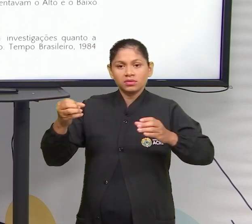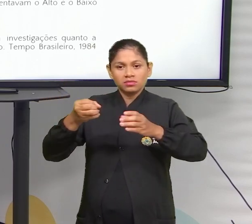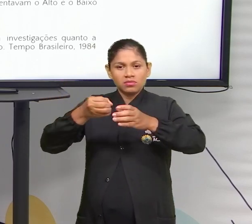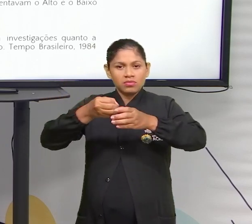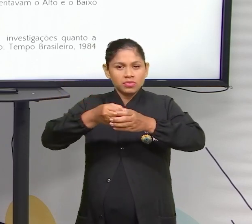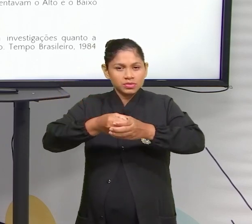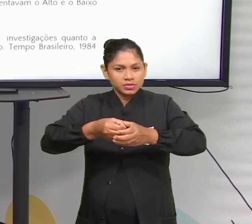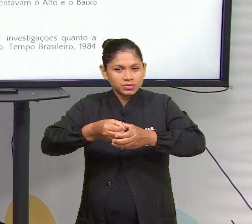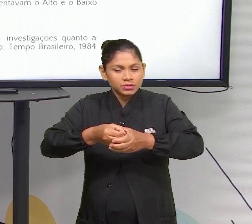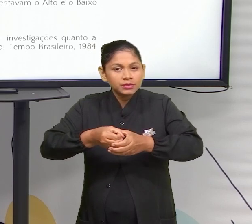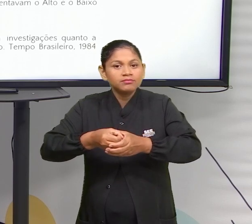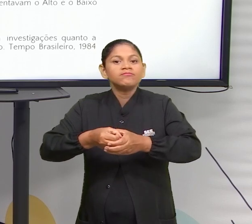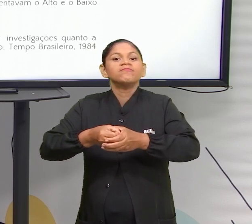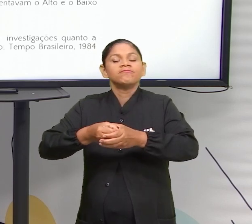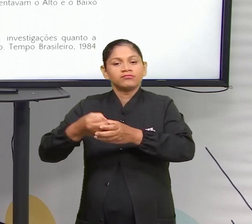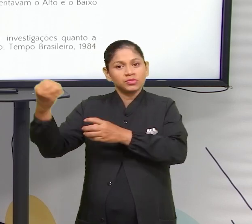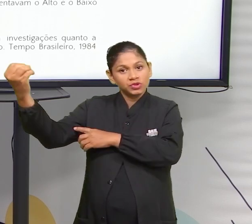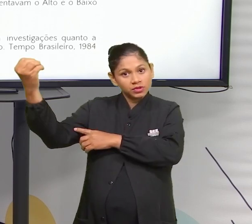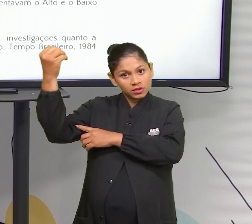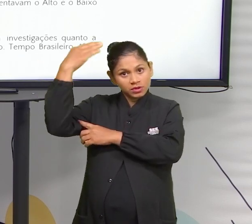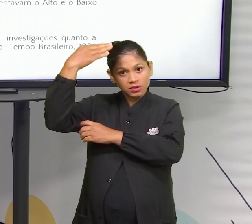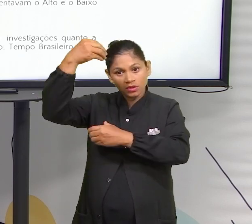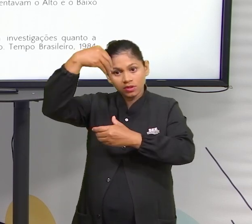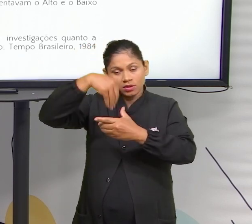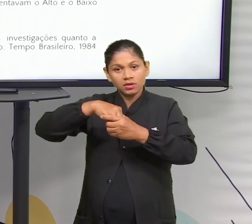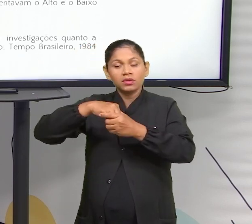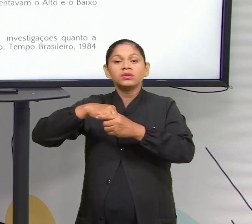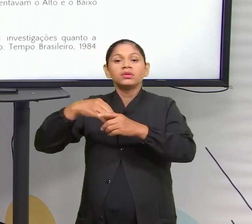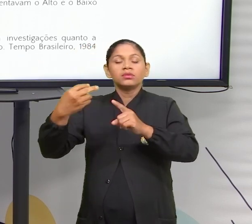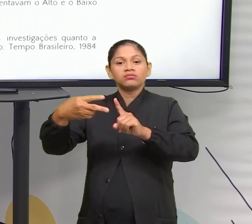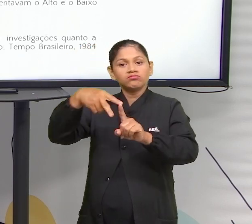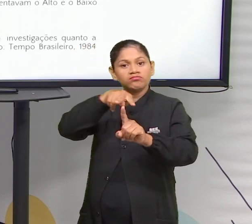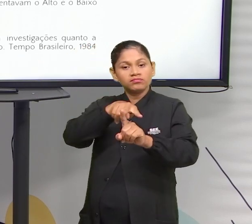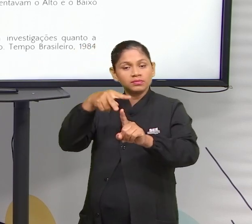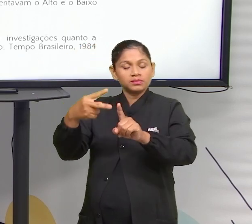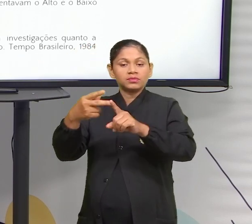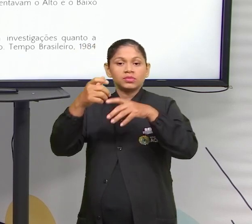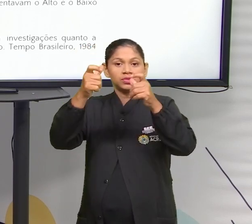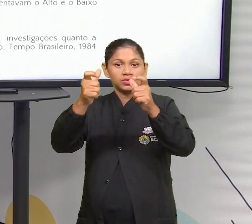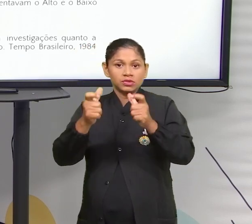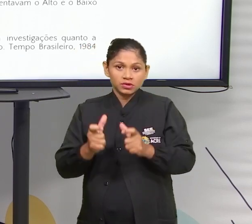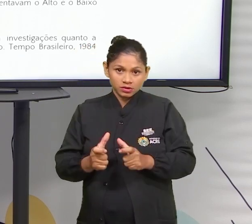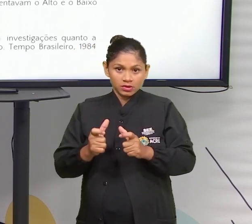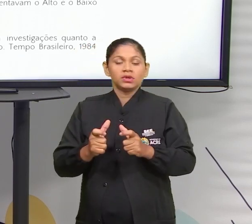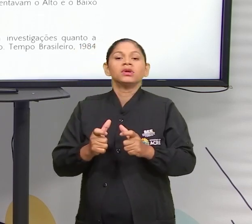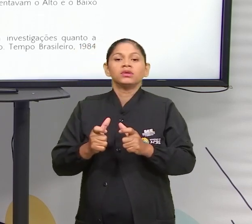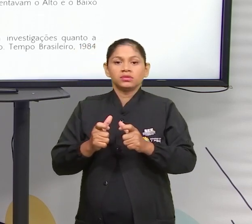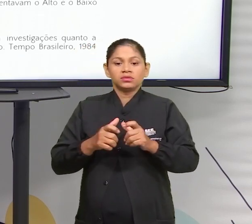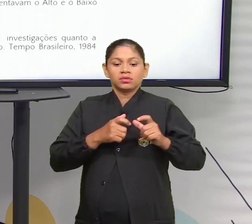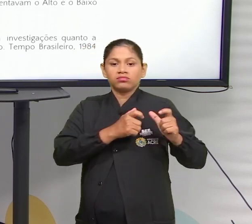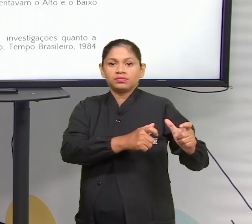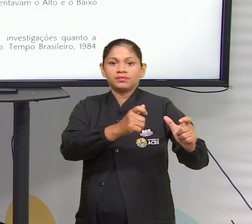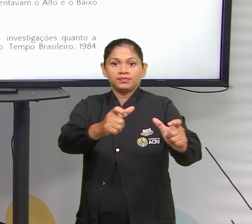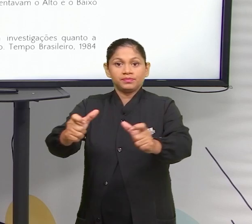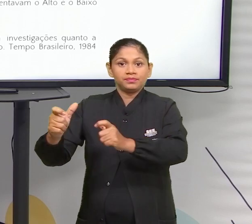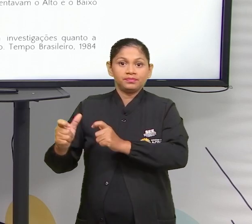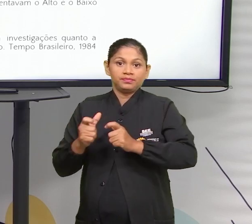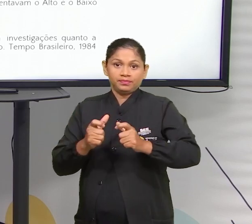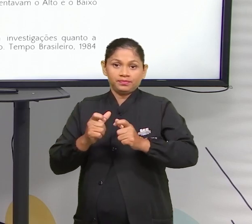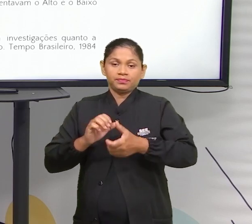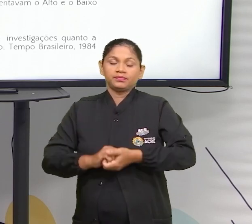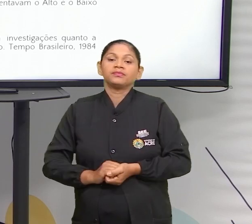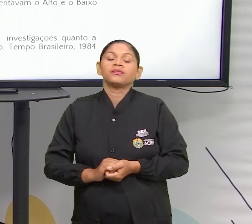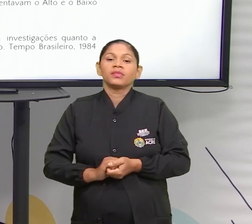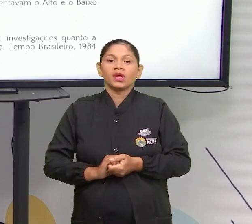ou hierarquização do iluminismo dentro da perspectiva da ocupação de lugares e espaços. Ok? Então